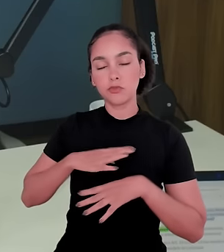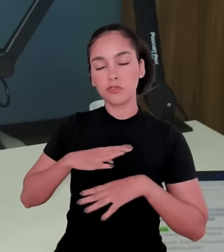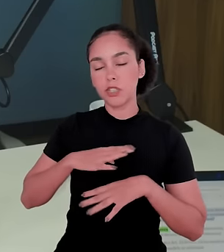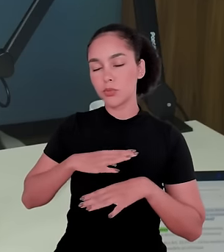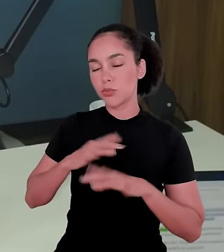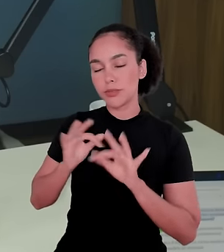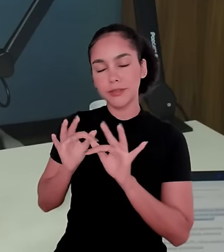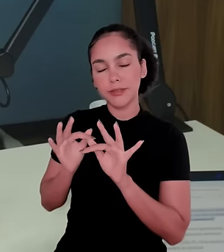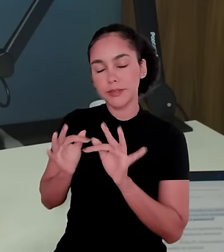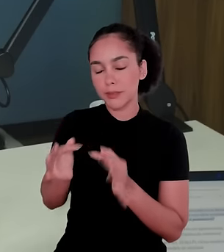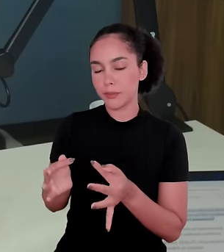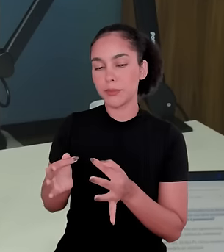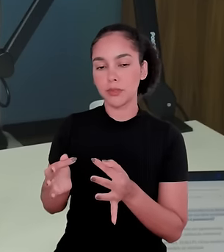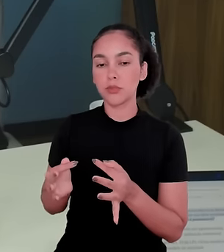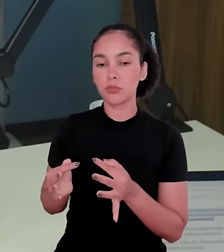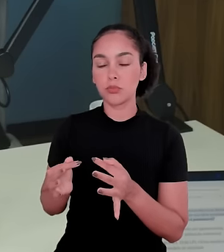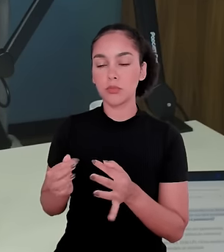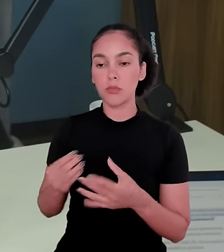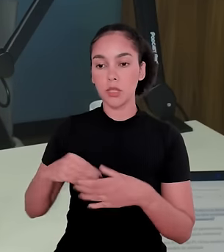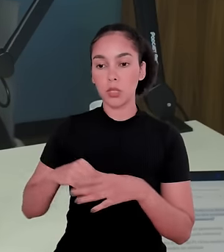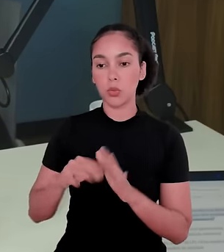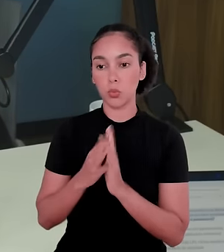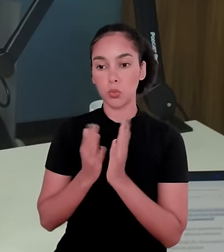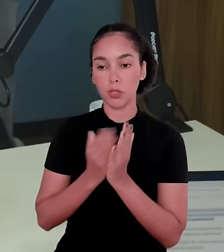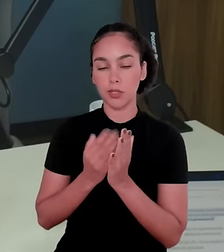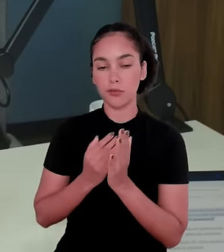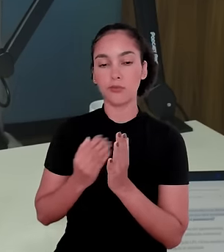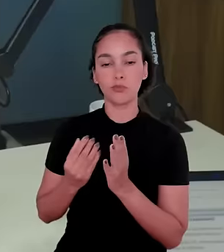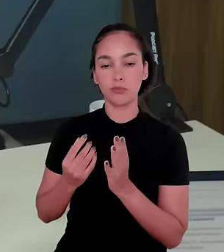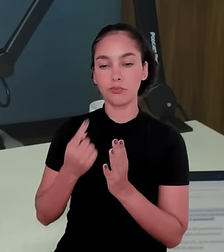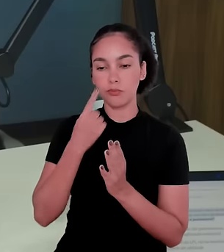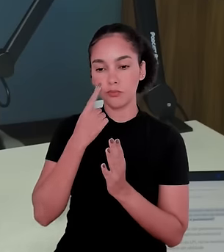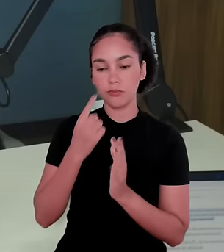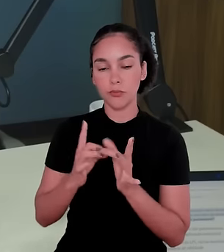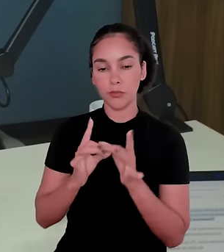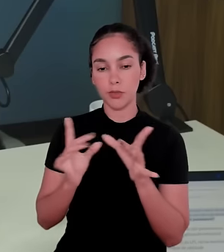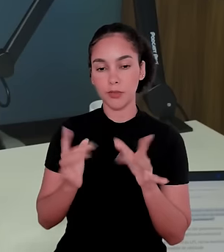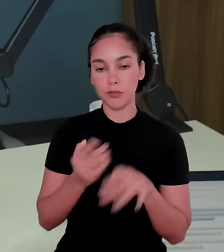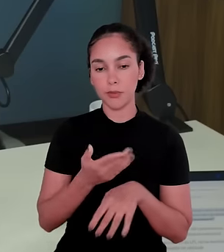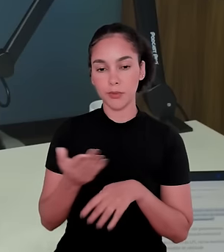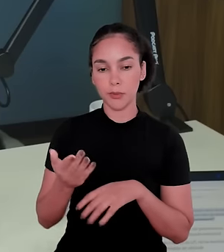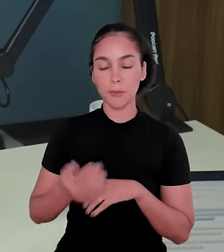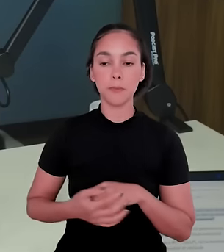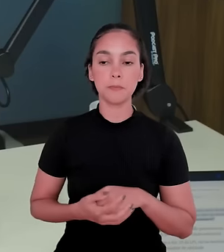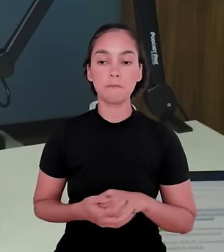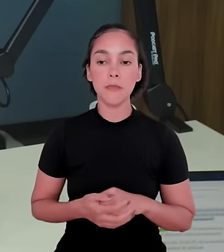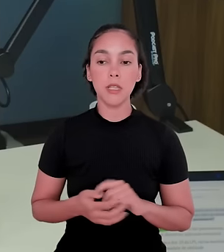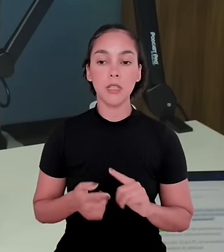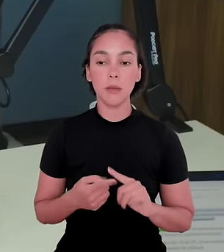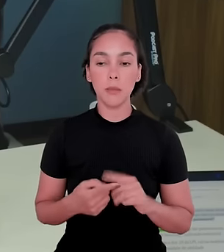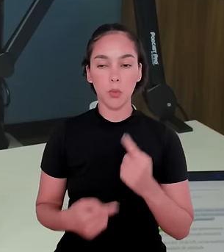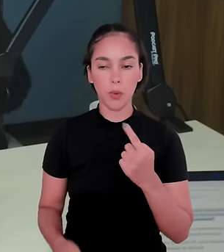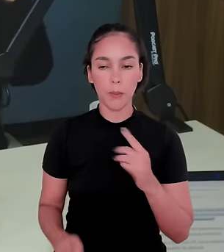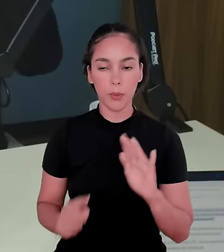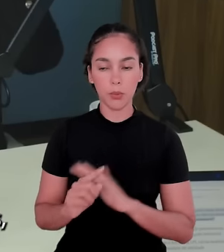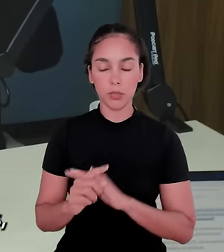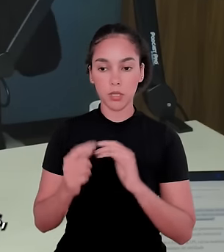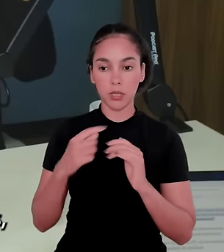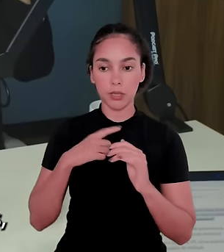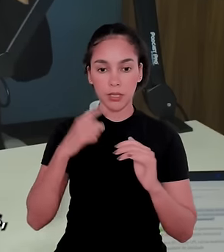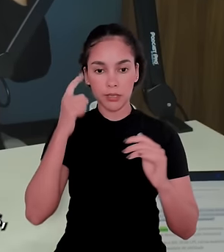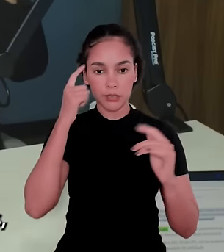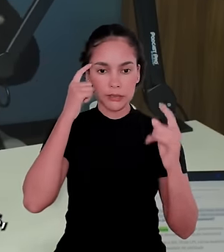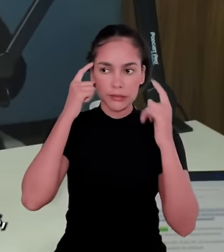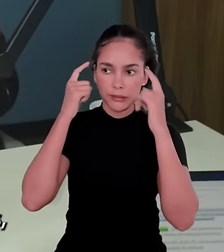maneira bem simplificada no nosso ebook que tá disponível aí para vocês tá bem e E aí gente também me veio uma outra coisa eu tô aqui cheia de